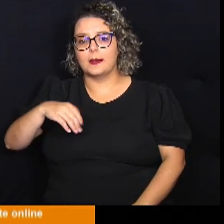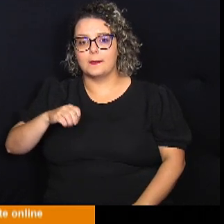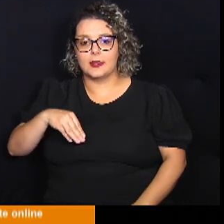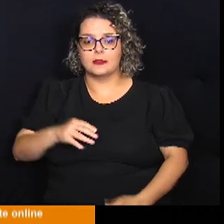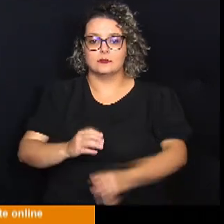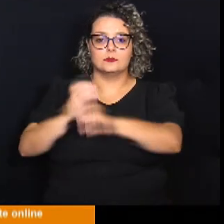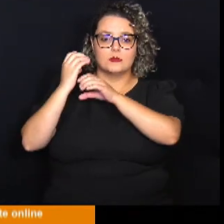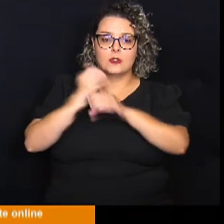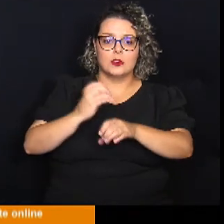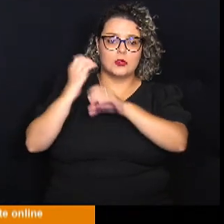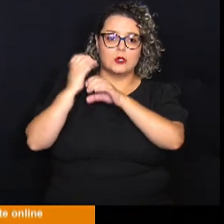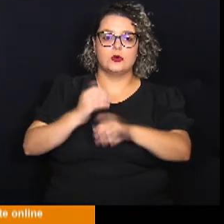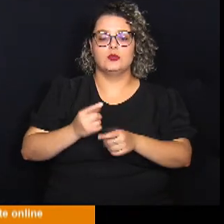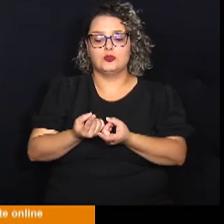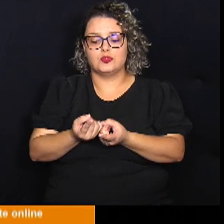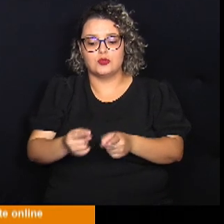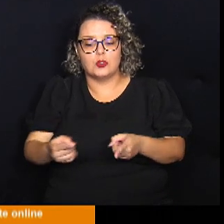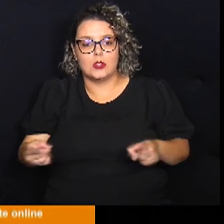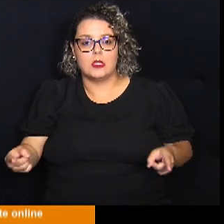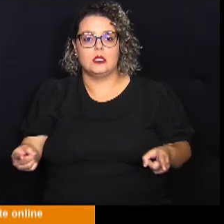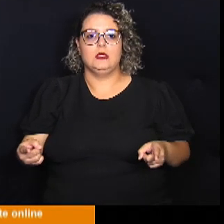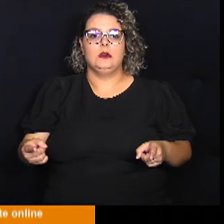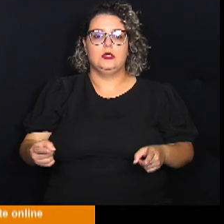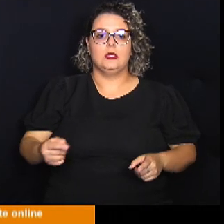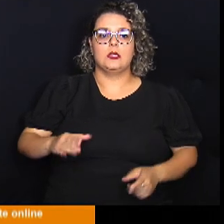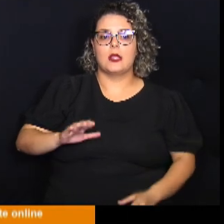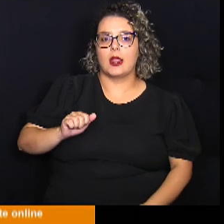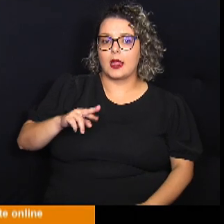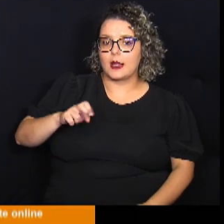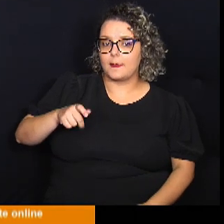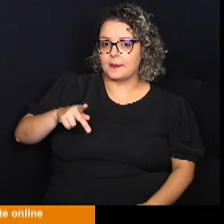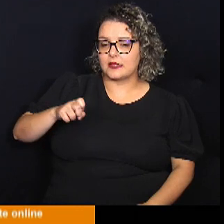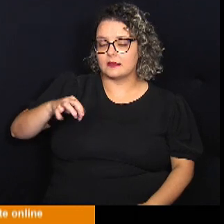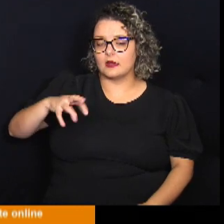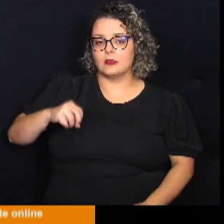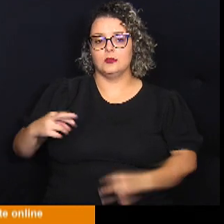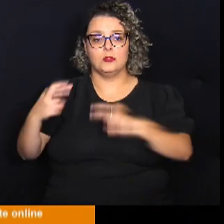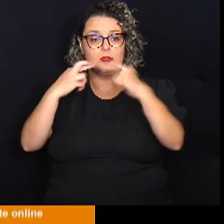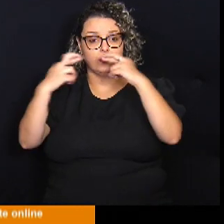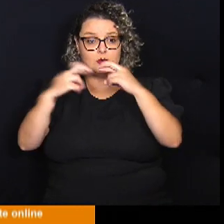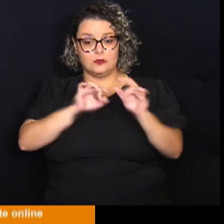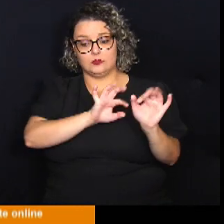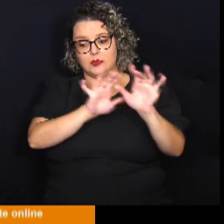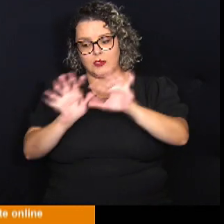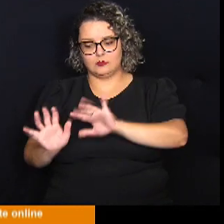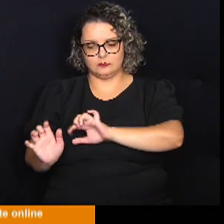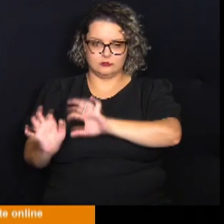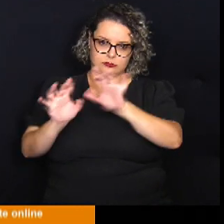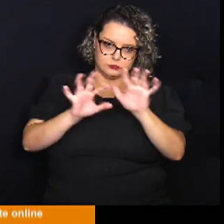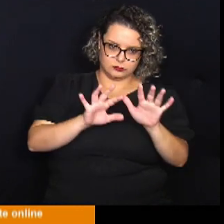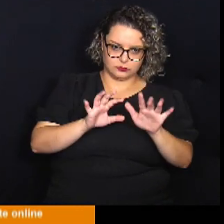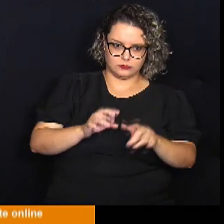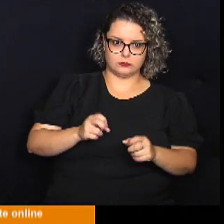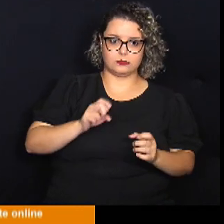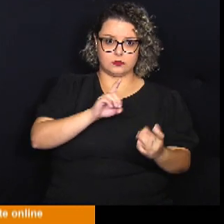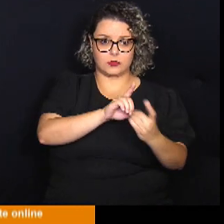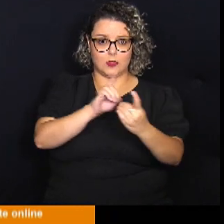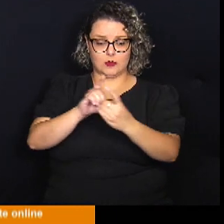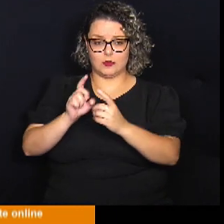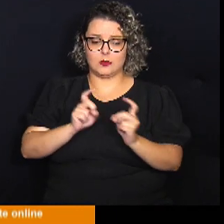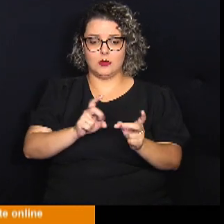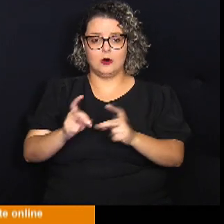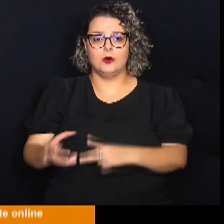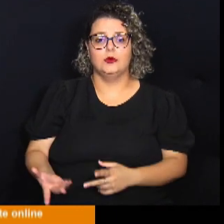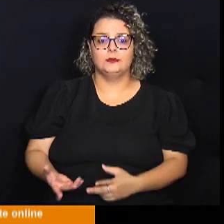carpinteiro, churrasqueiro, conferente de carga e descarga, consultor de vendas. E lembrando que no site do